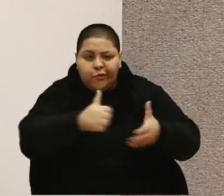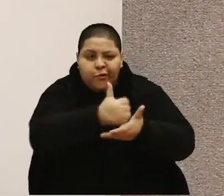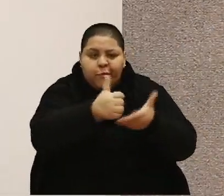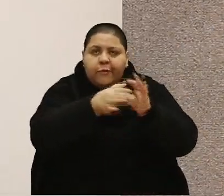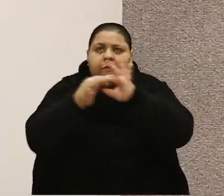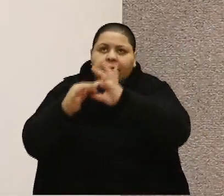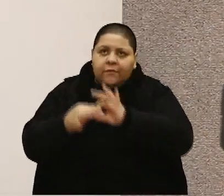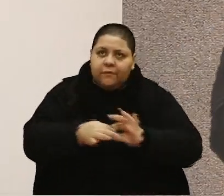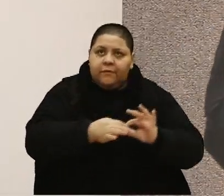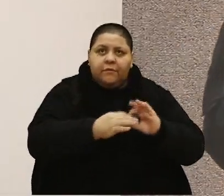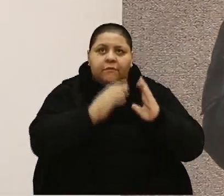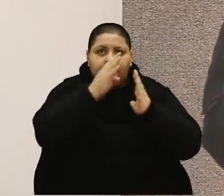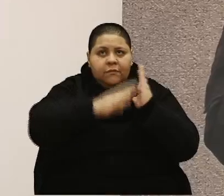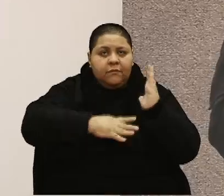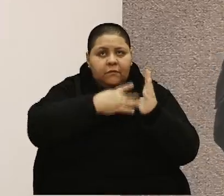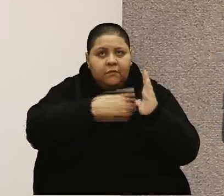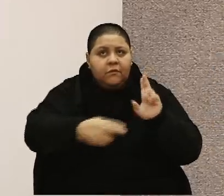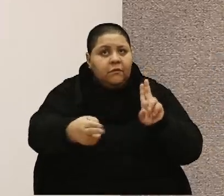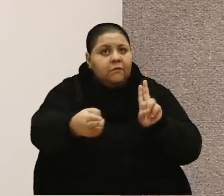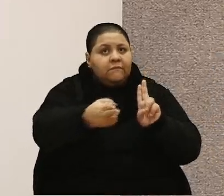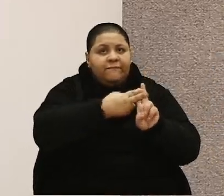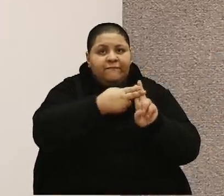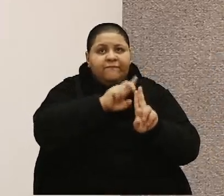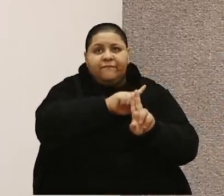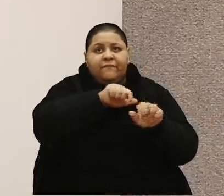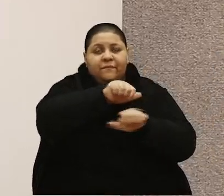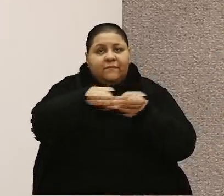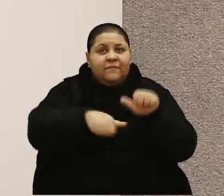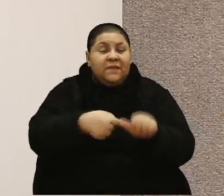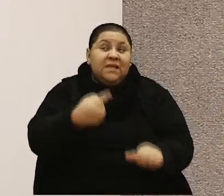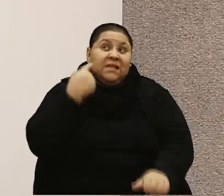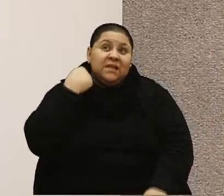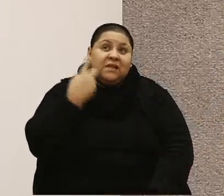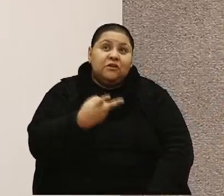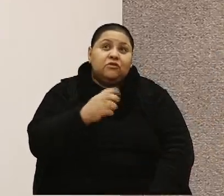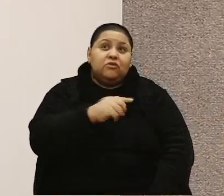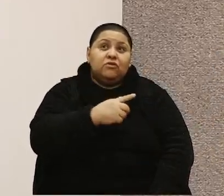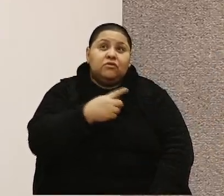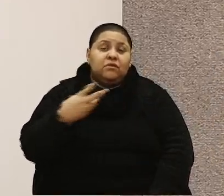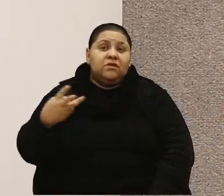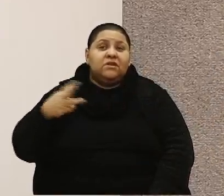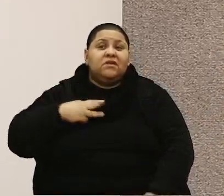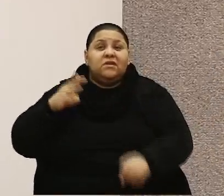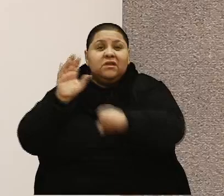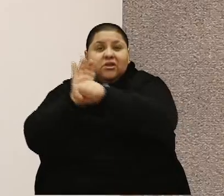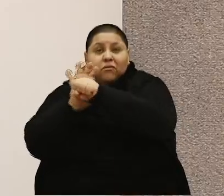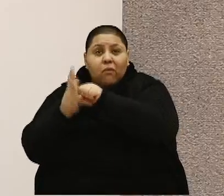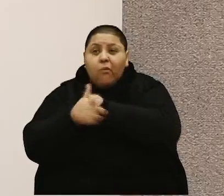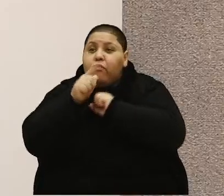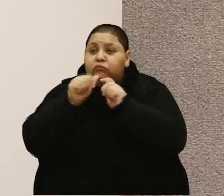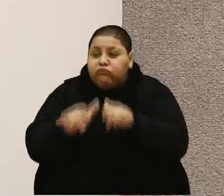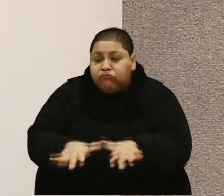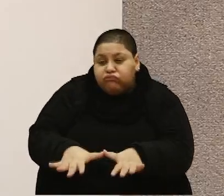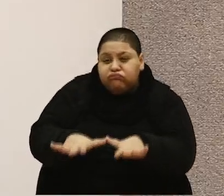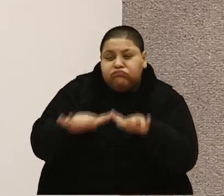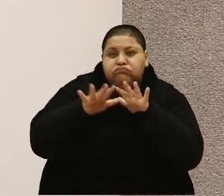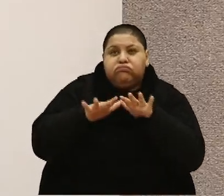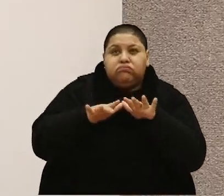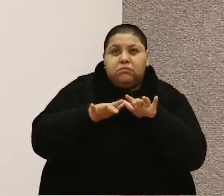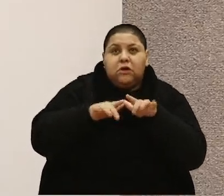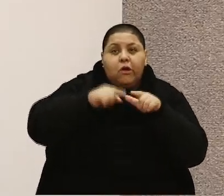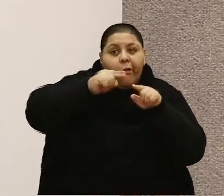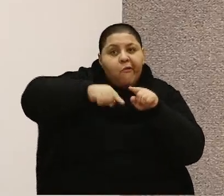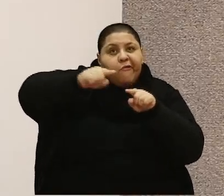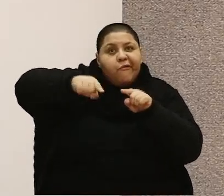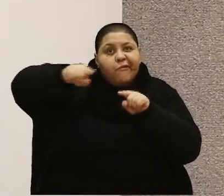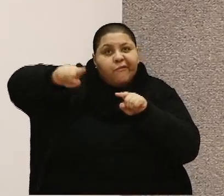for, a tabela SUS está desatualizada desde 2013. Tivemos pandemia, tivemos enchente, muita coisa foi inflacionada nesse período.